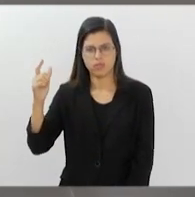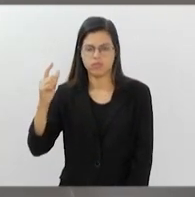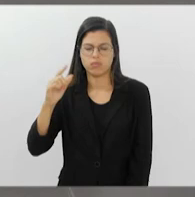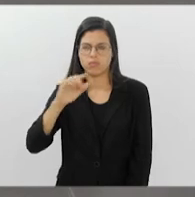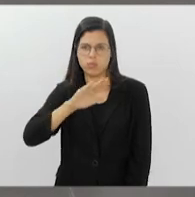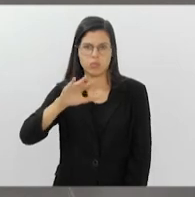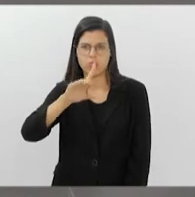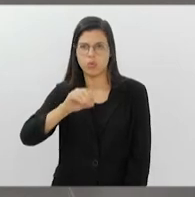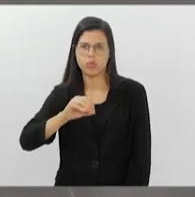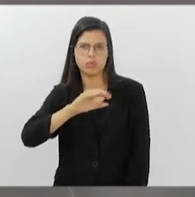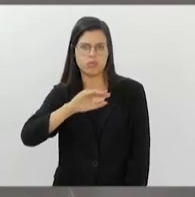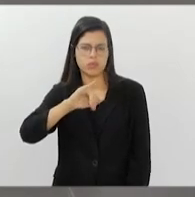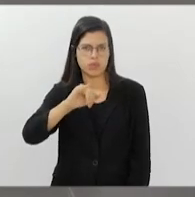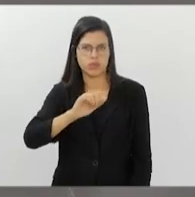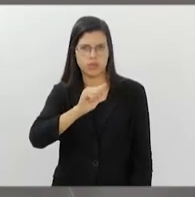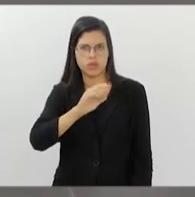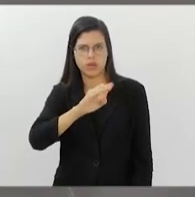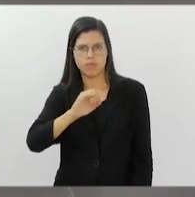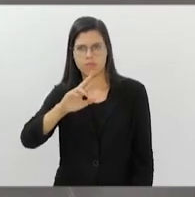Juridicidade com